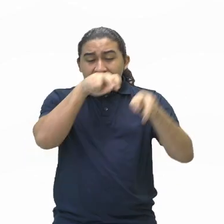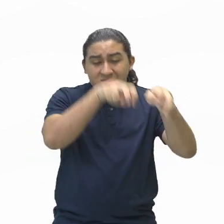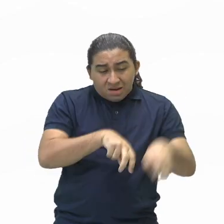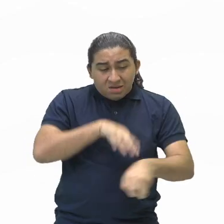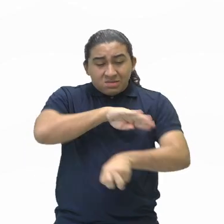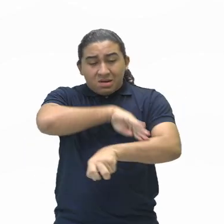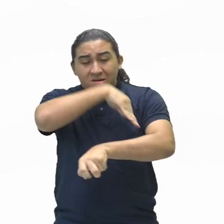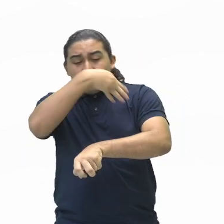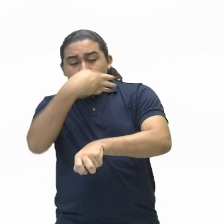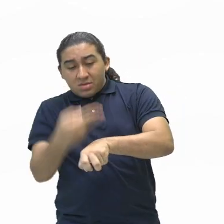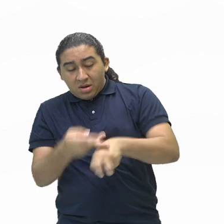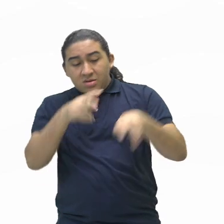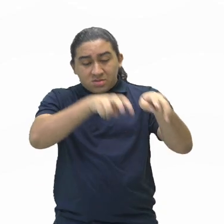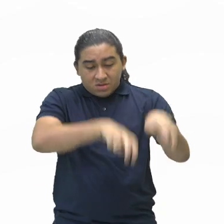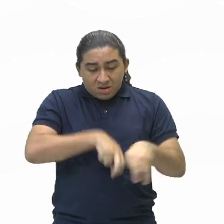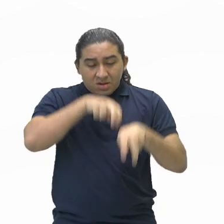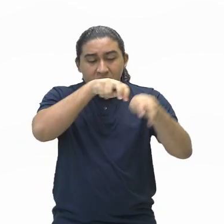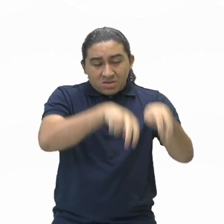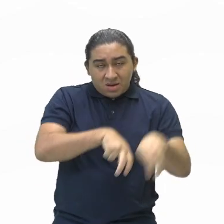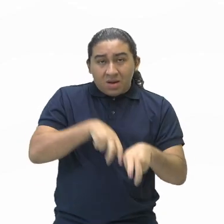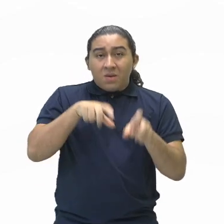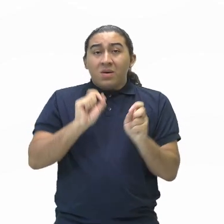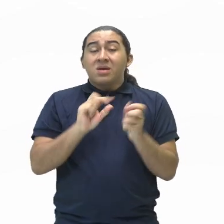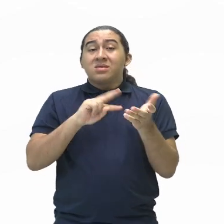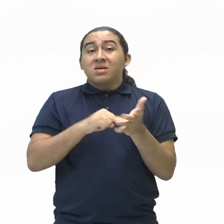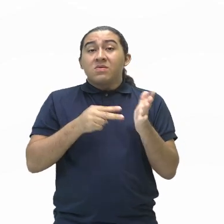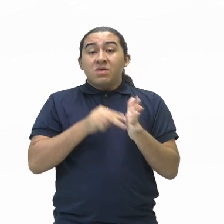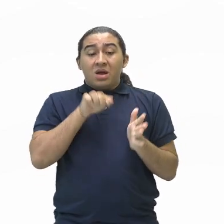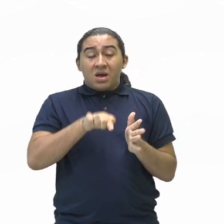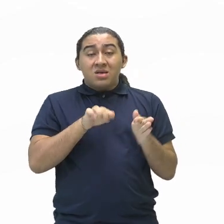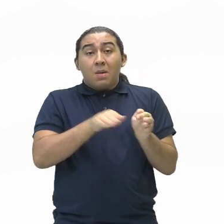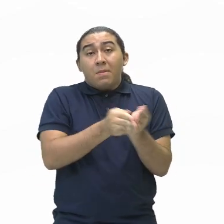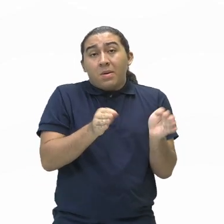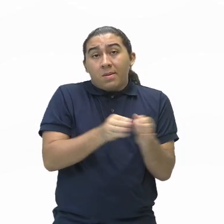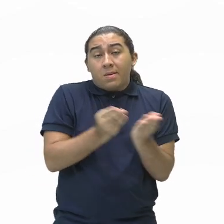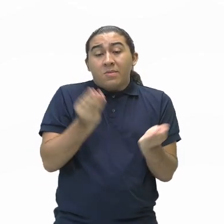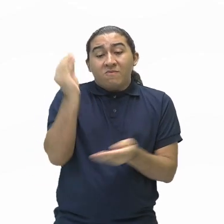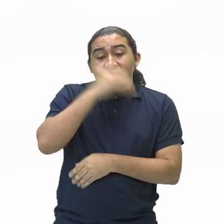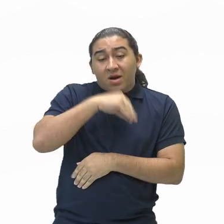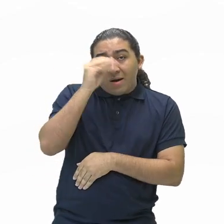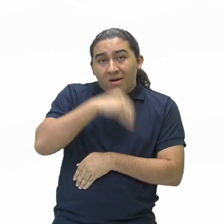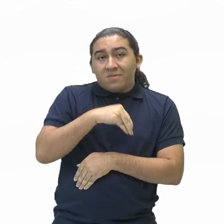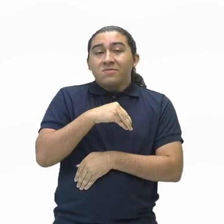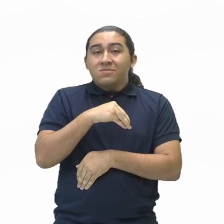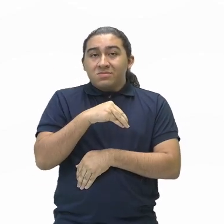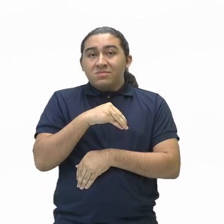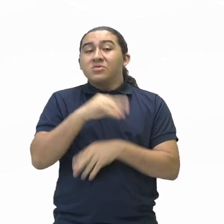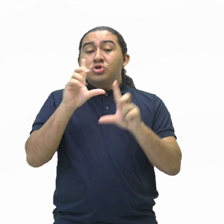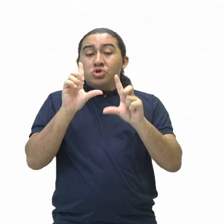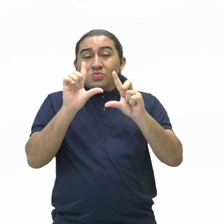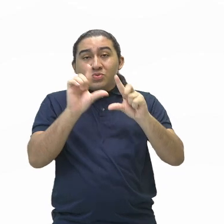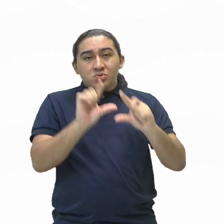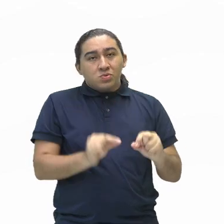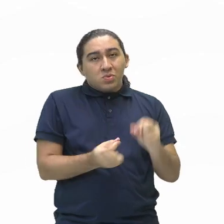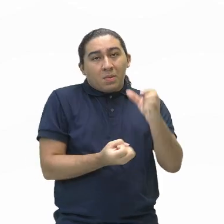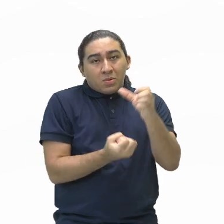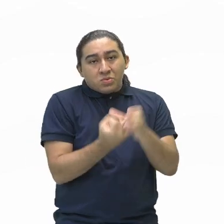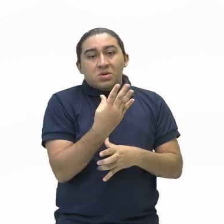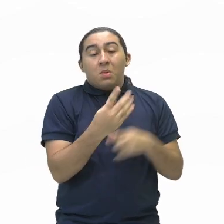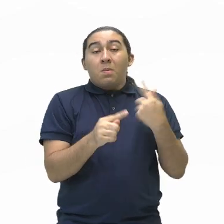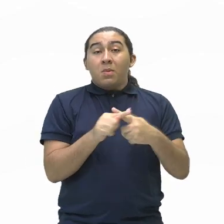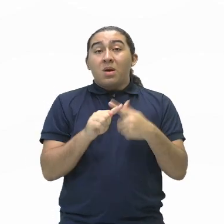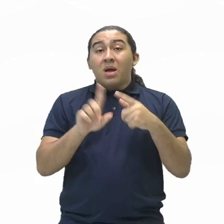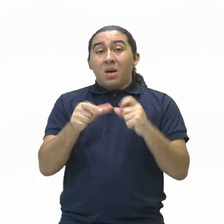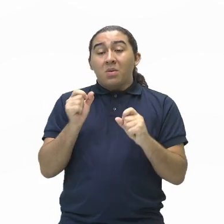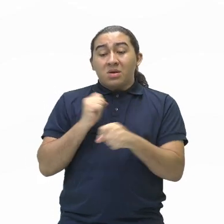do solo, reduzindo a produtividade. A gente precisa lembrar que são anos